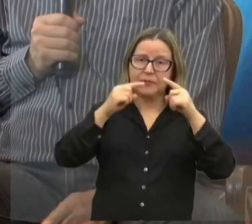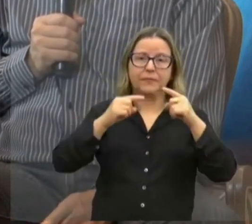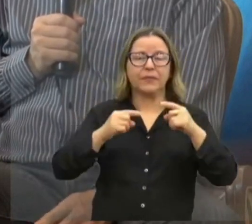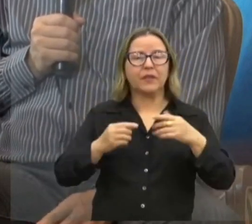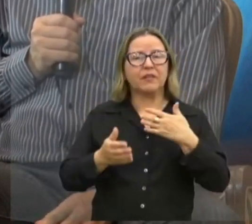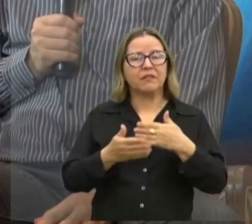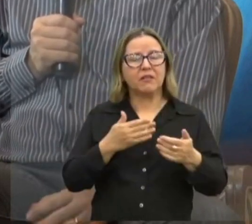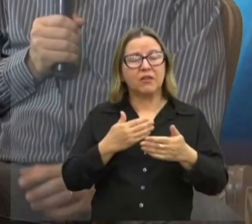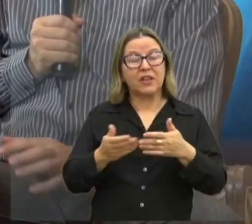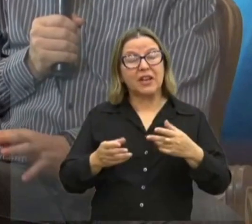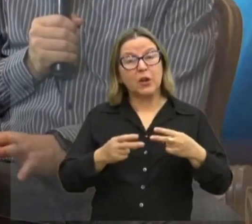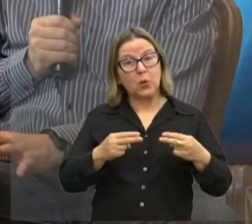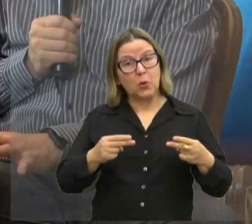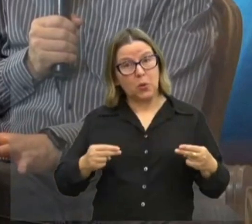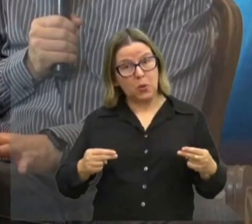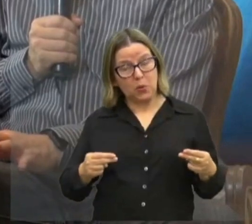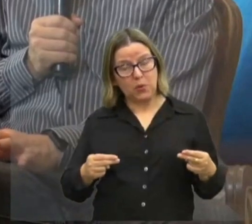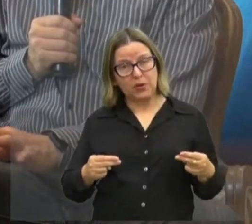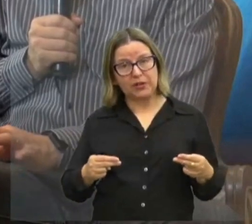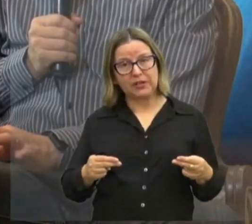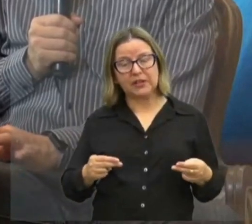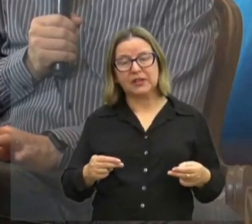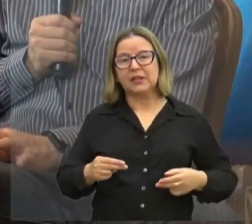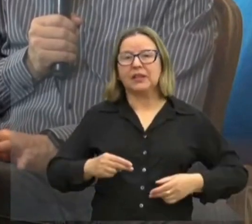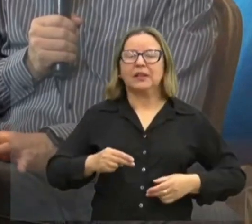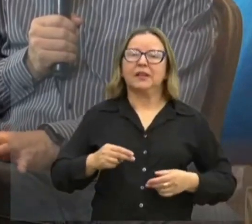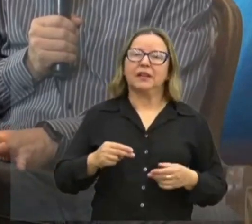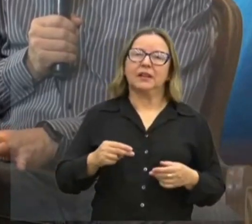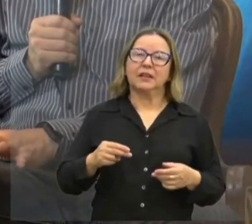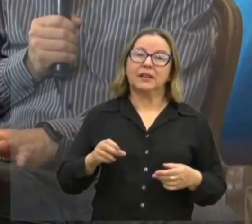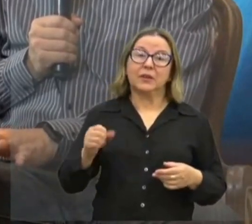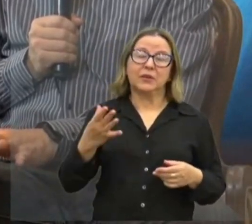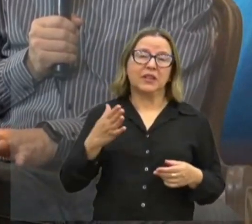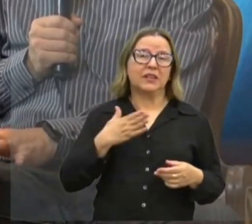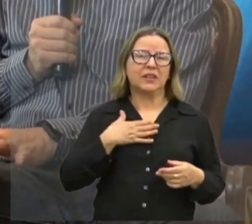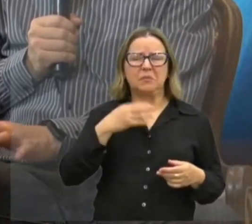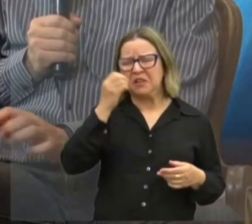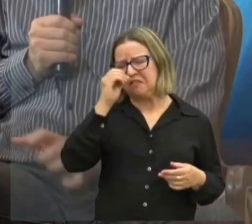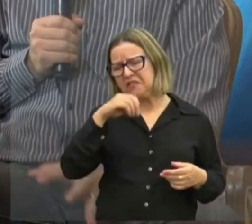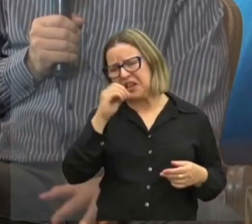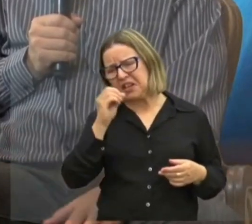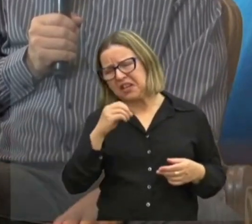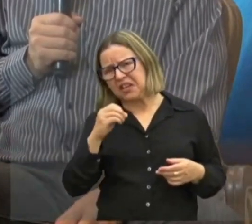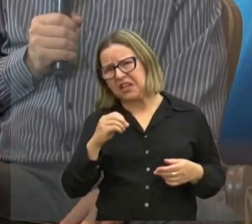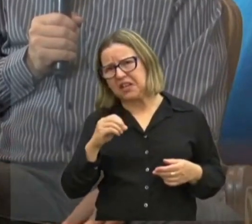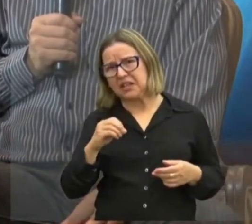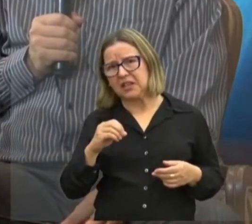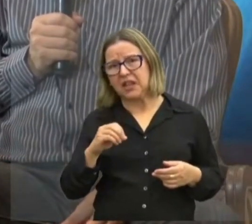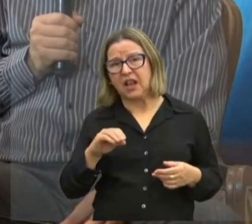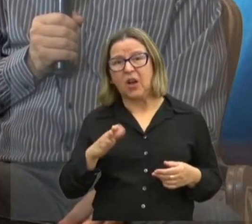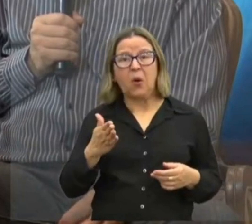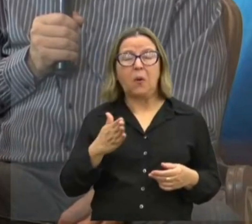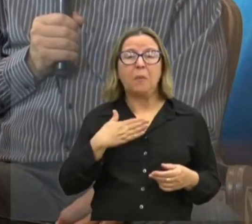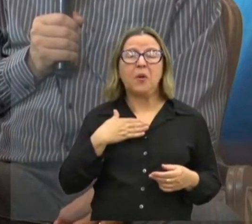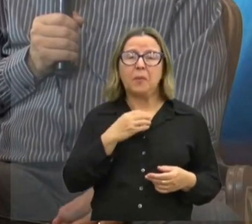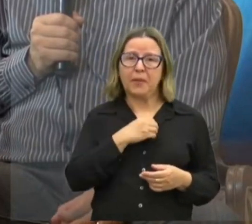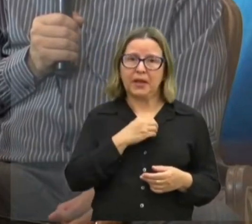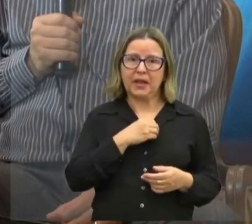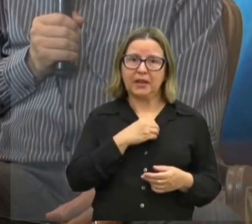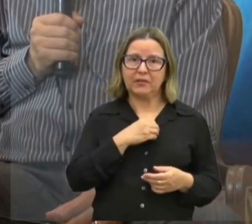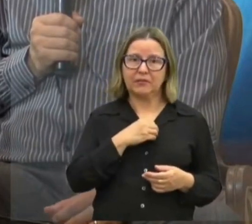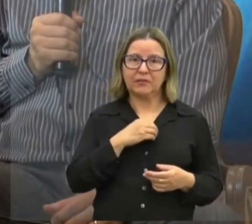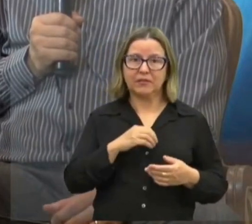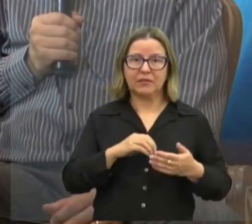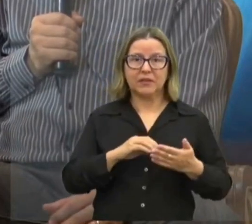qual for a minha ou a sua fraqueza, a minha fragilidade, qualquer que seja o meu pecado, nada disso